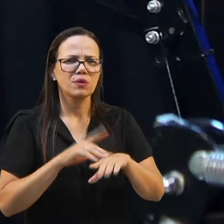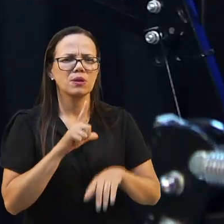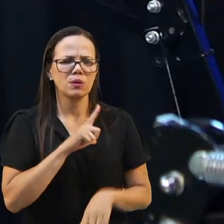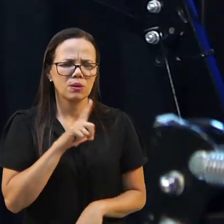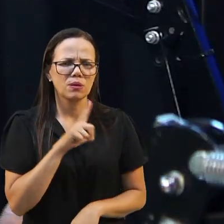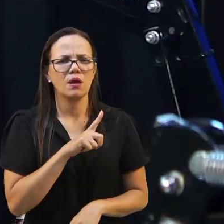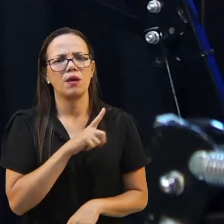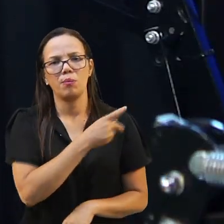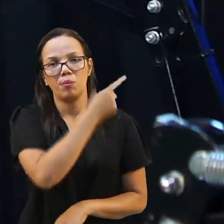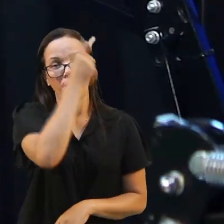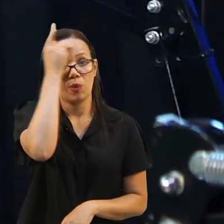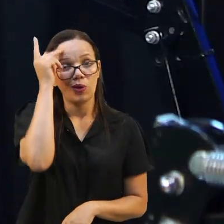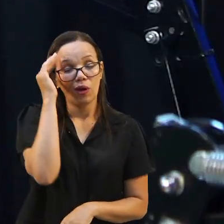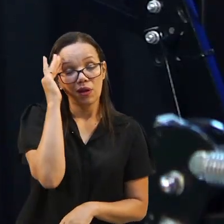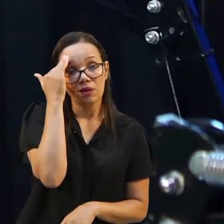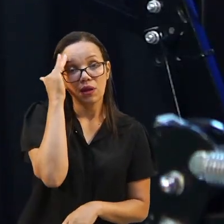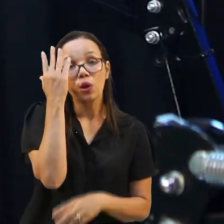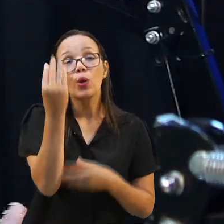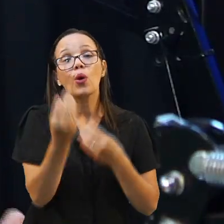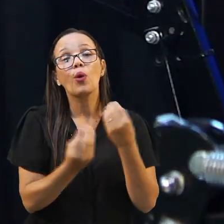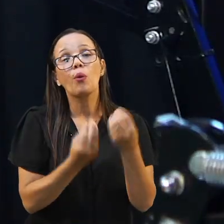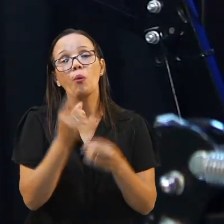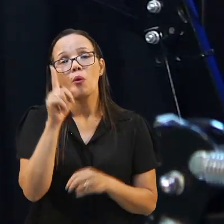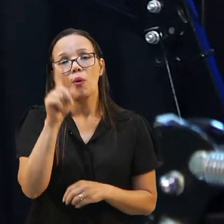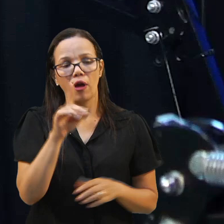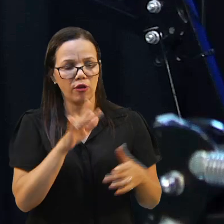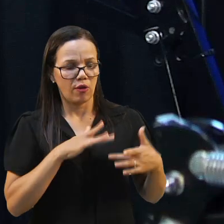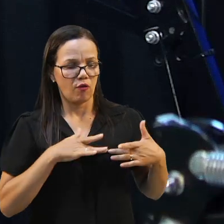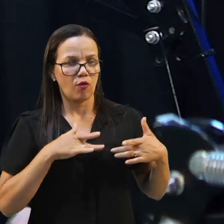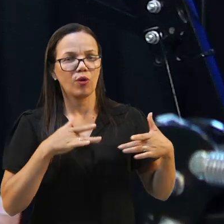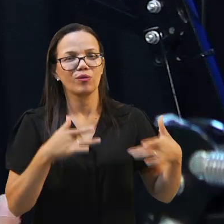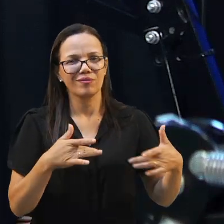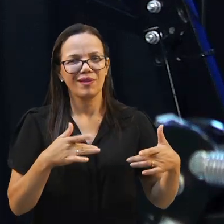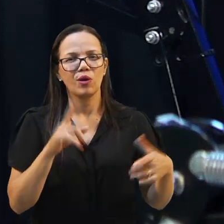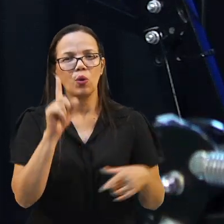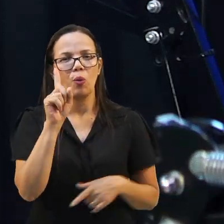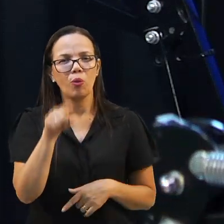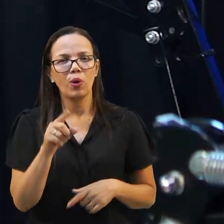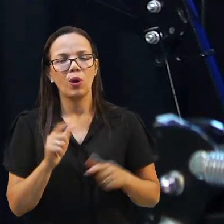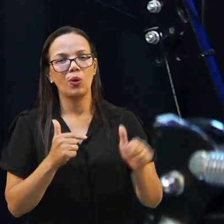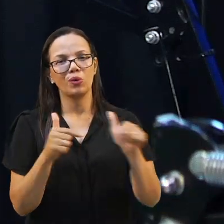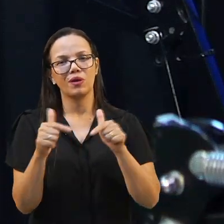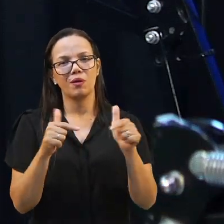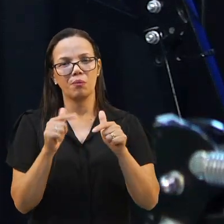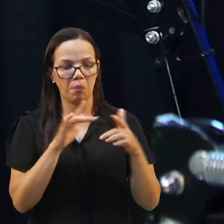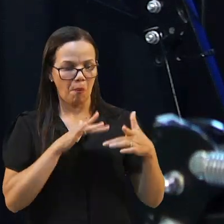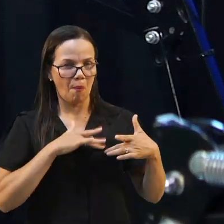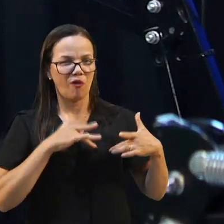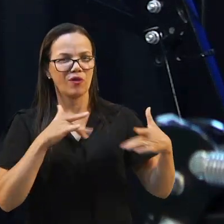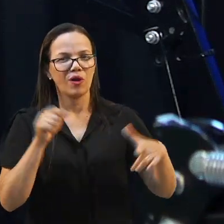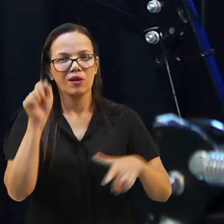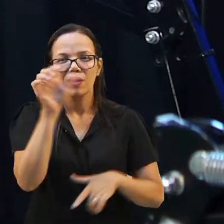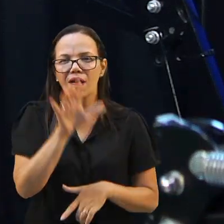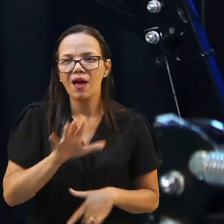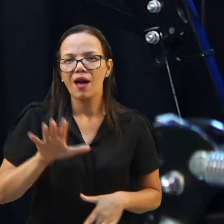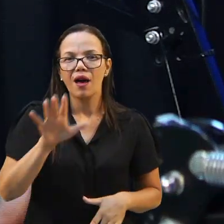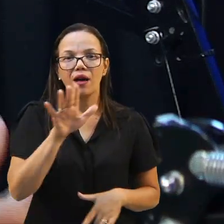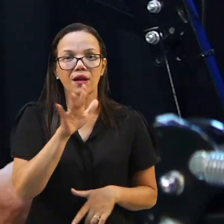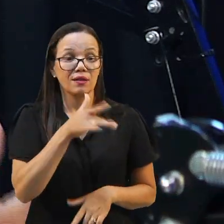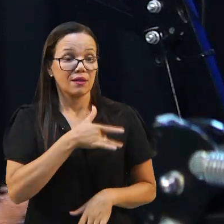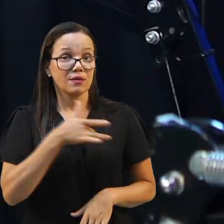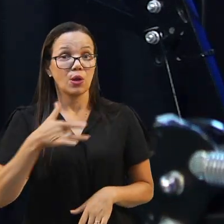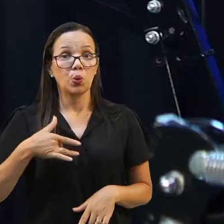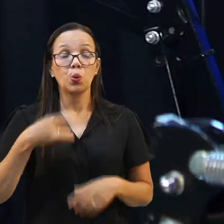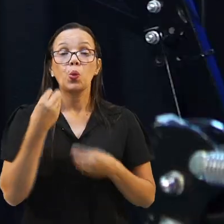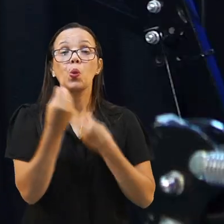que exista para a pessoa entender o que é ser voluntário, como é o trabalho voluntário na área de saúde,